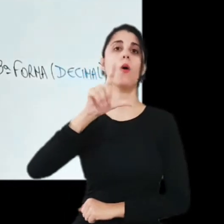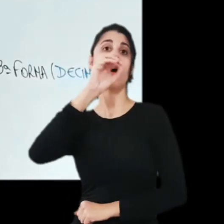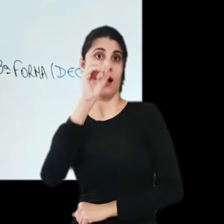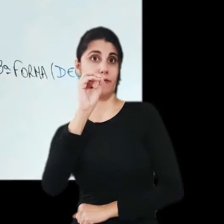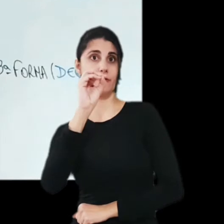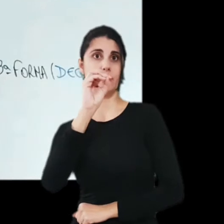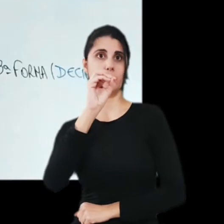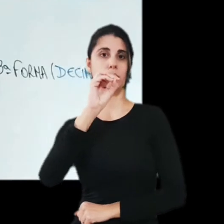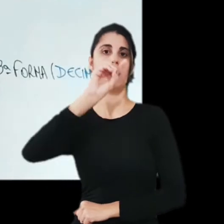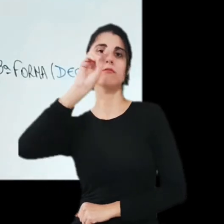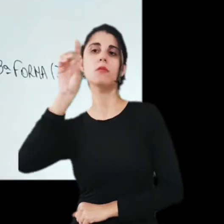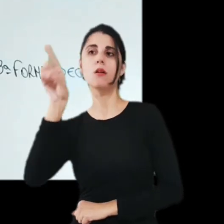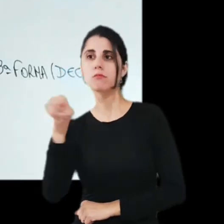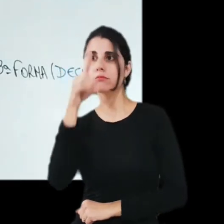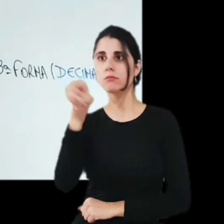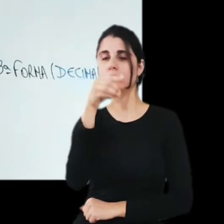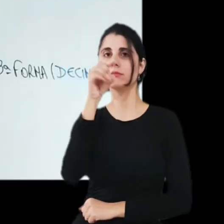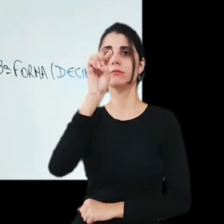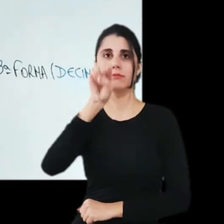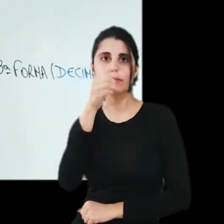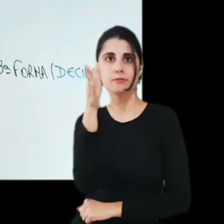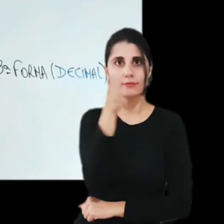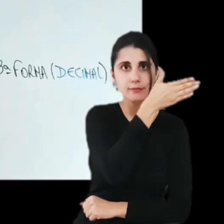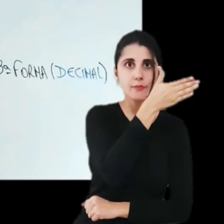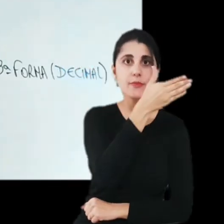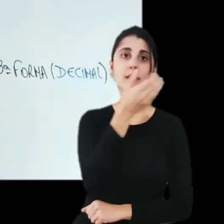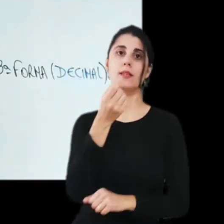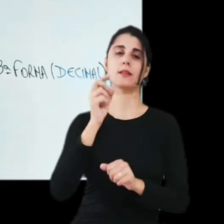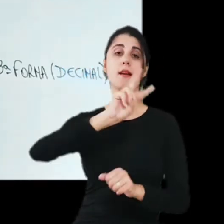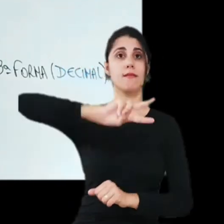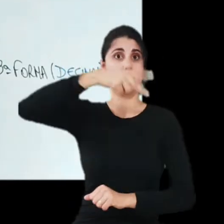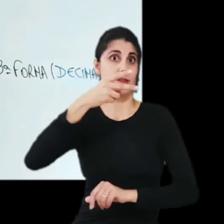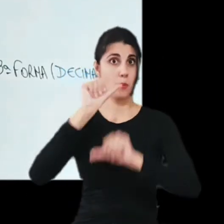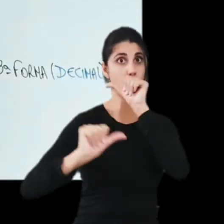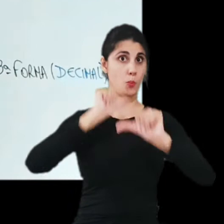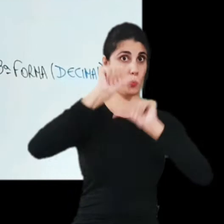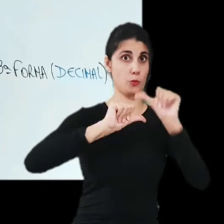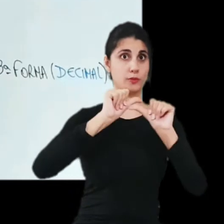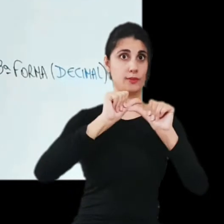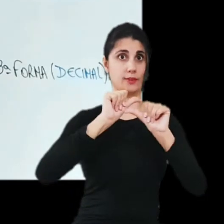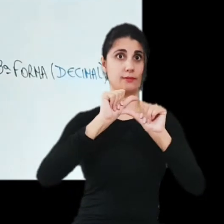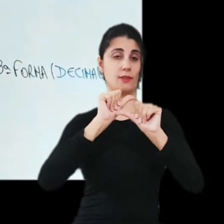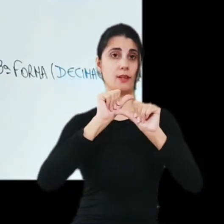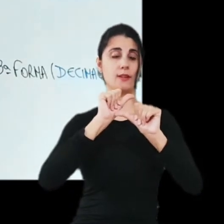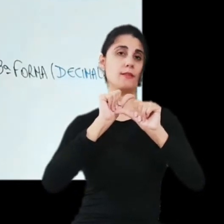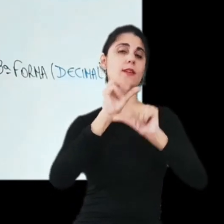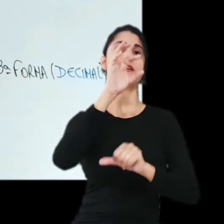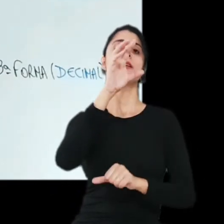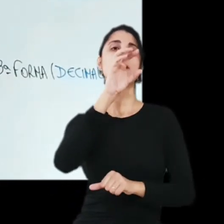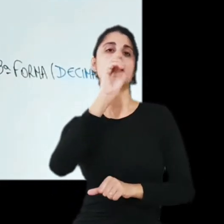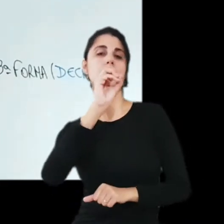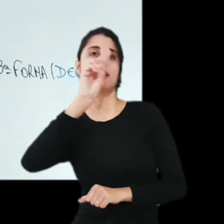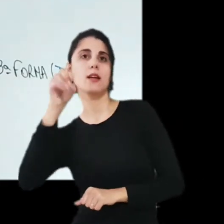vírgula 2 casas para a esquerda. Mas se eu quero fazer o processo inverso, ou seja, transformar decimal